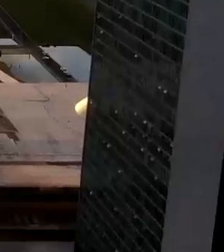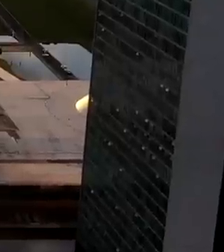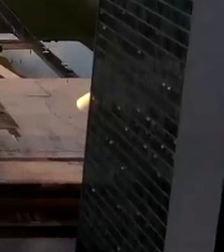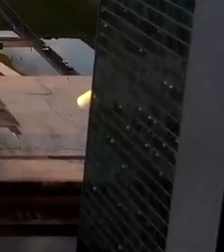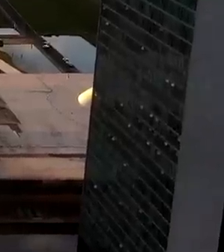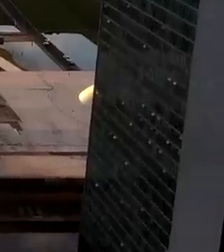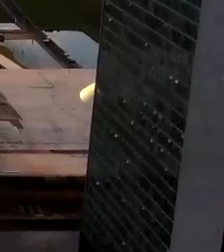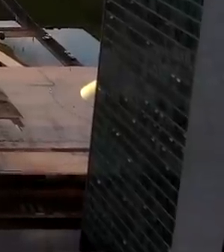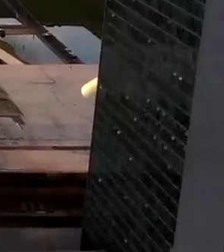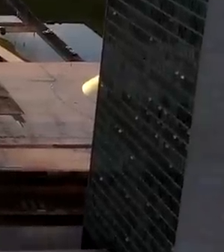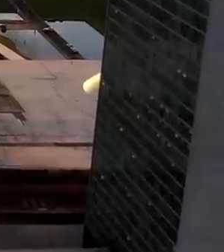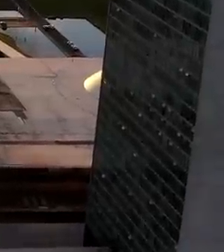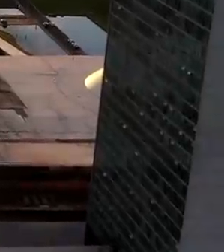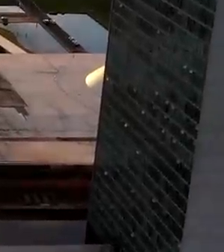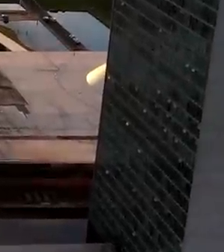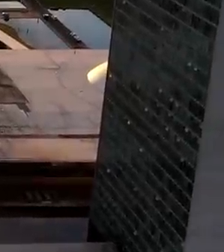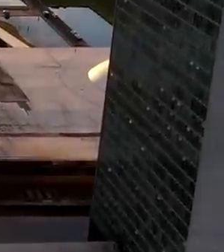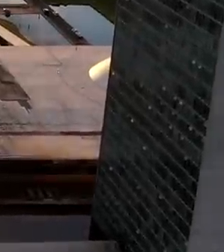Tchau!